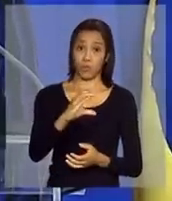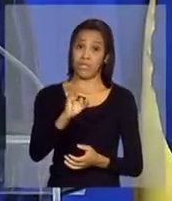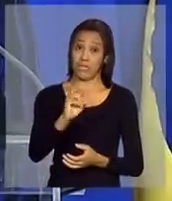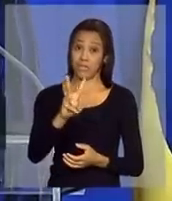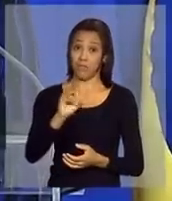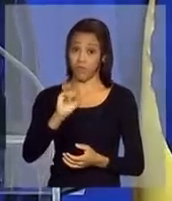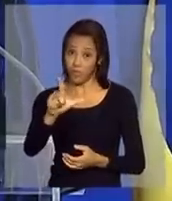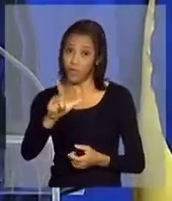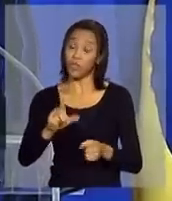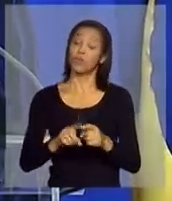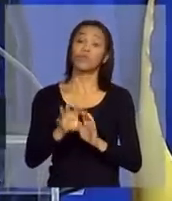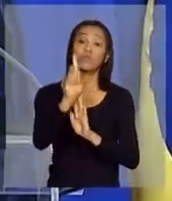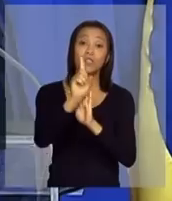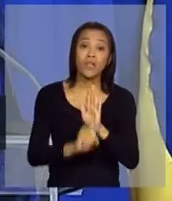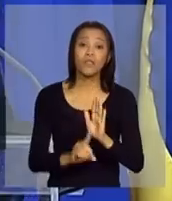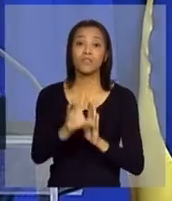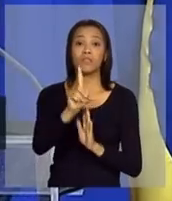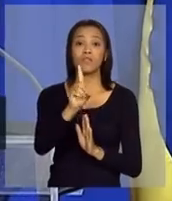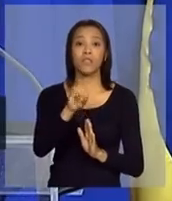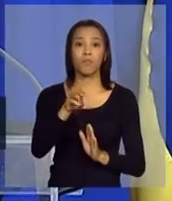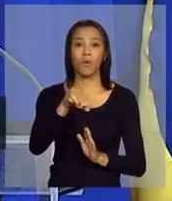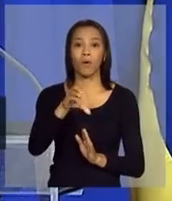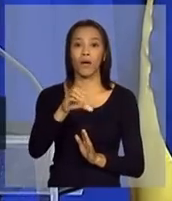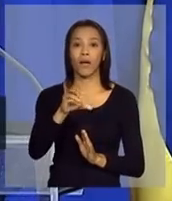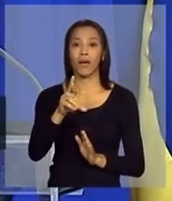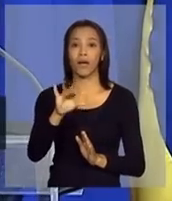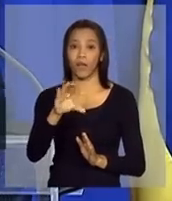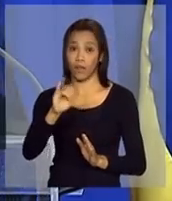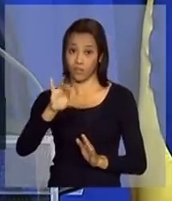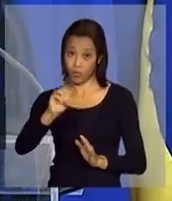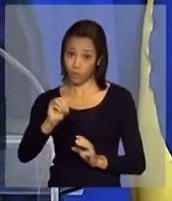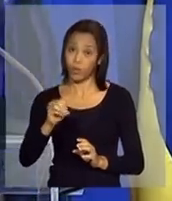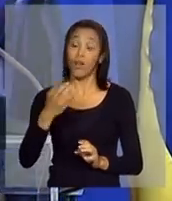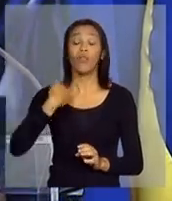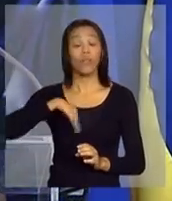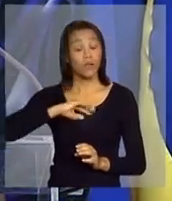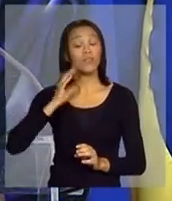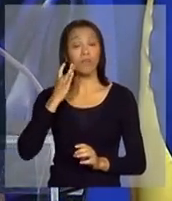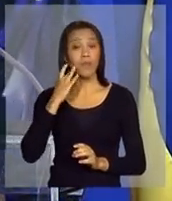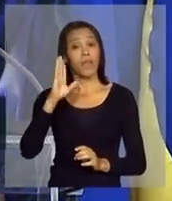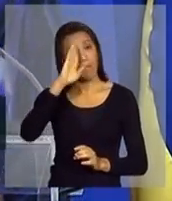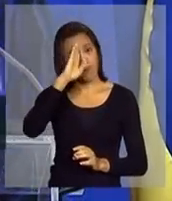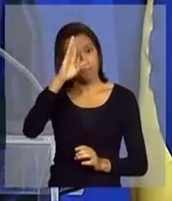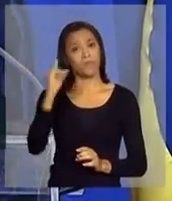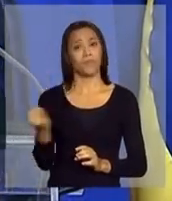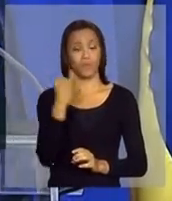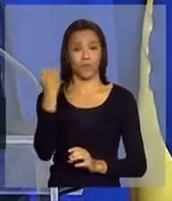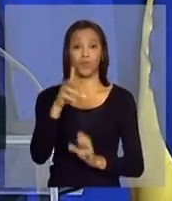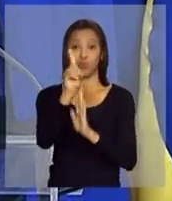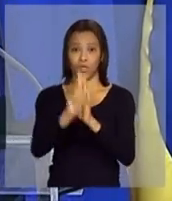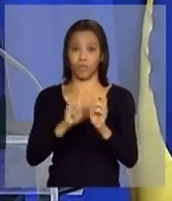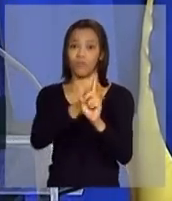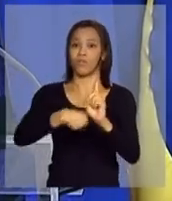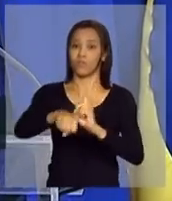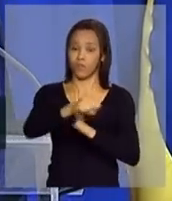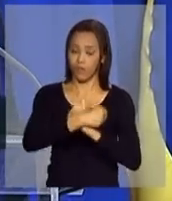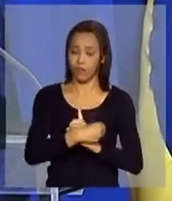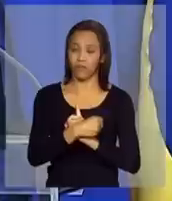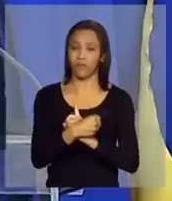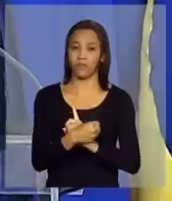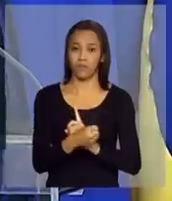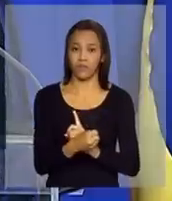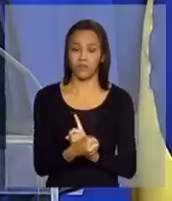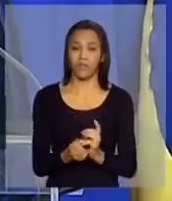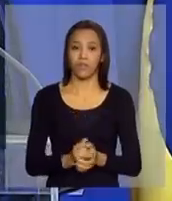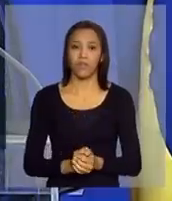direitos democráticos, nós também achamos fundamental os direitos sociais e também